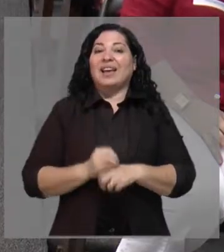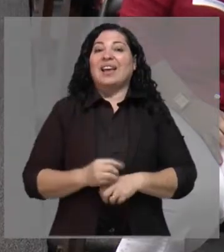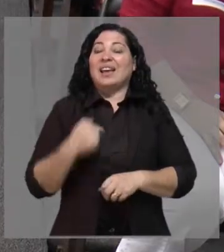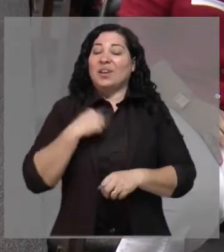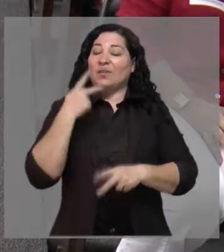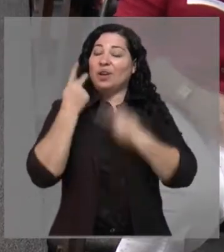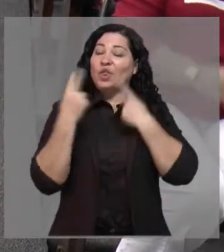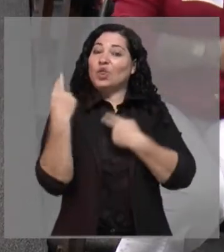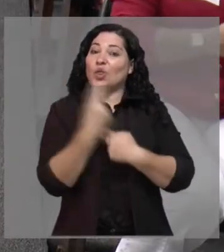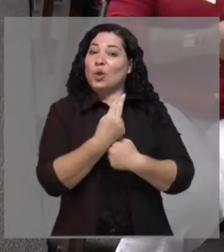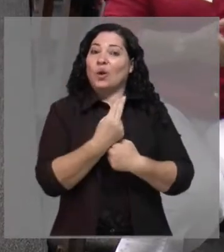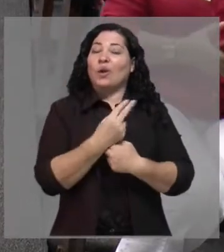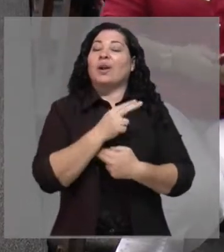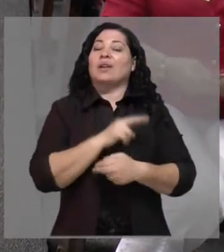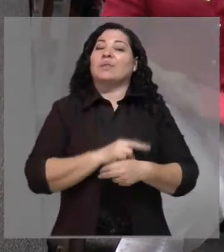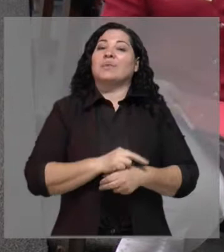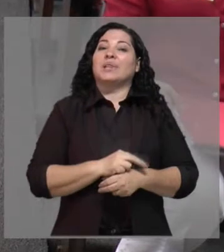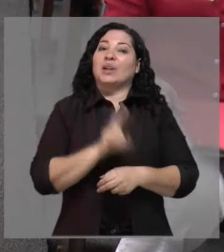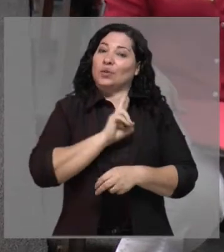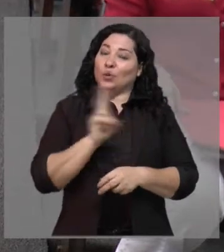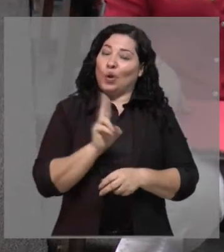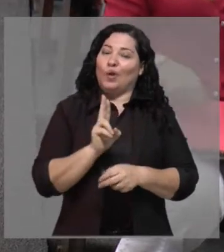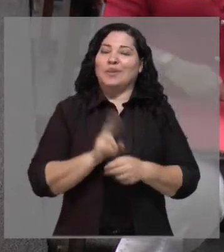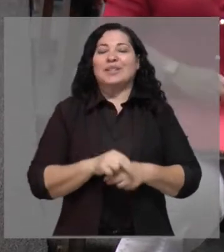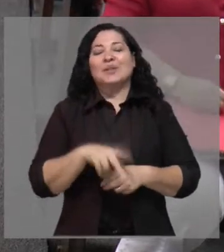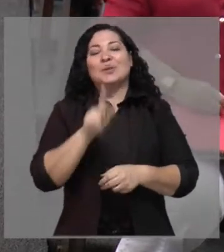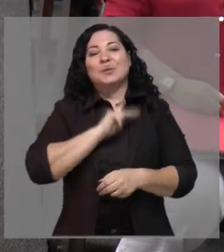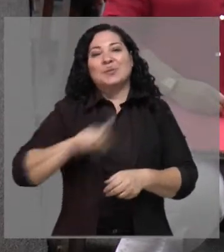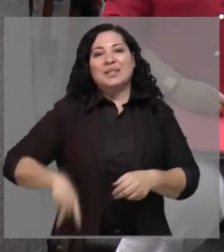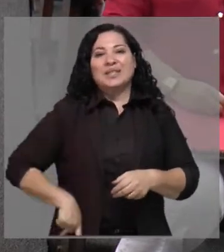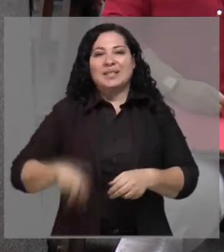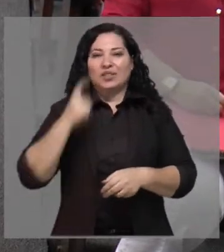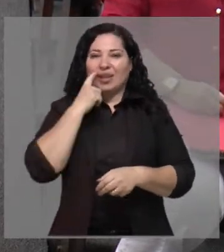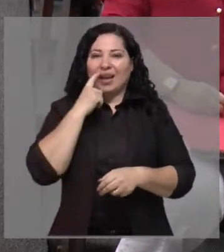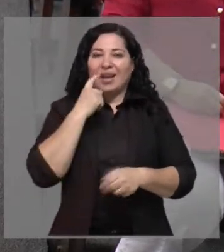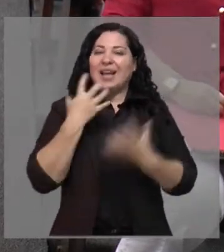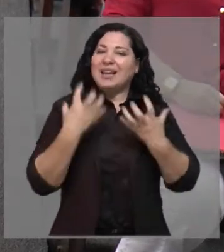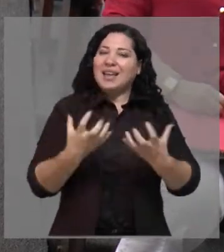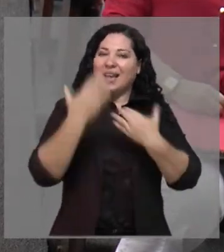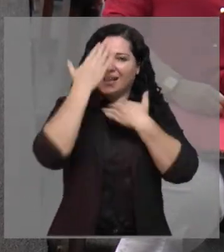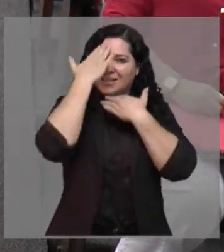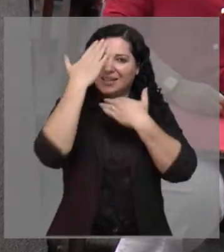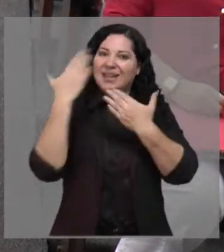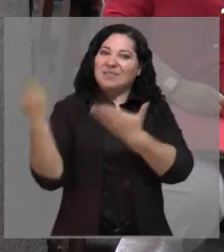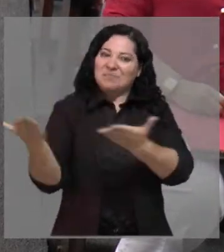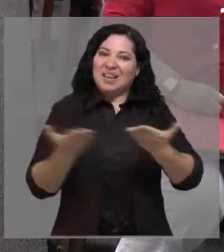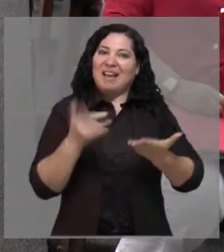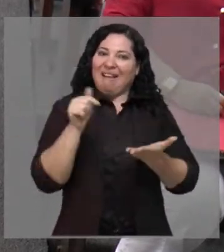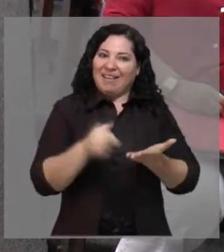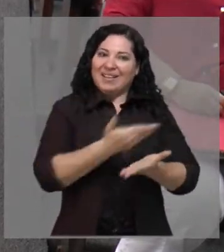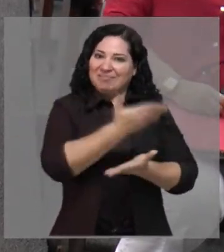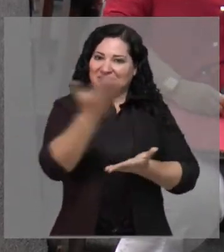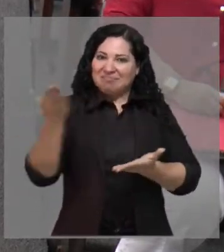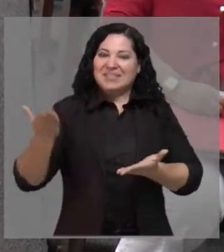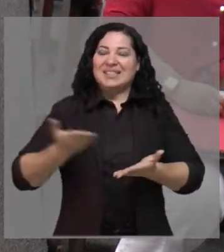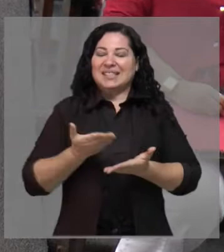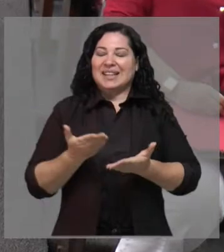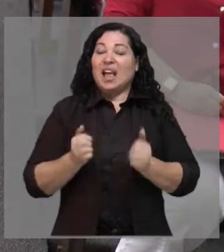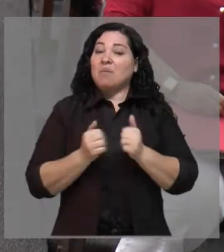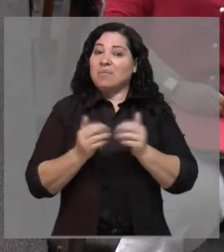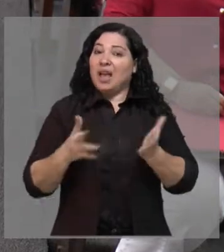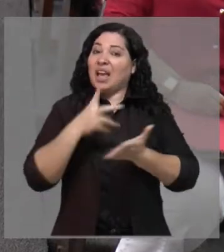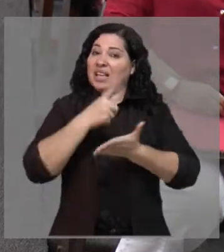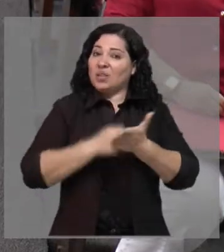Santiago de Lucas Ângelo. E já quero agradecer a presença de todos. Foi aberta as